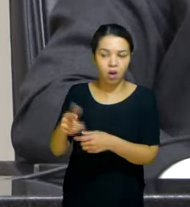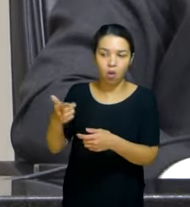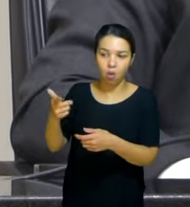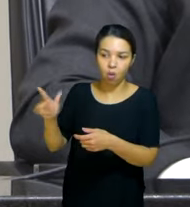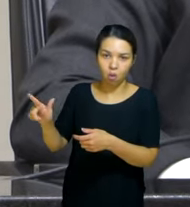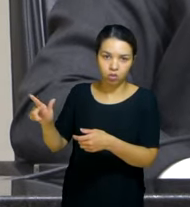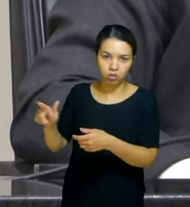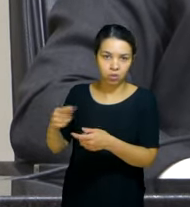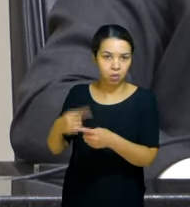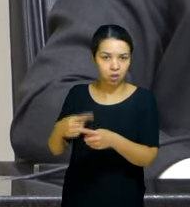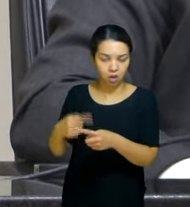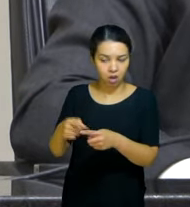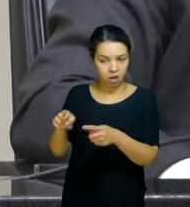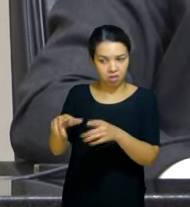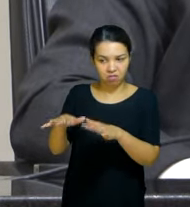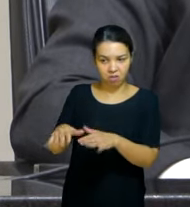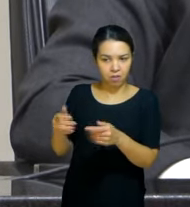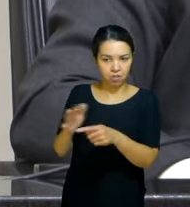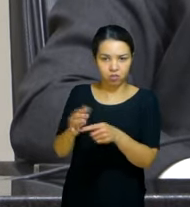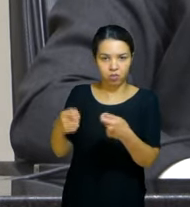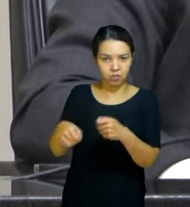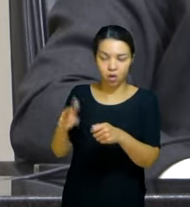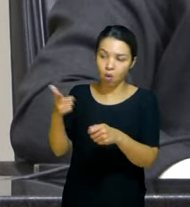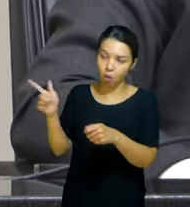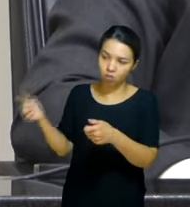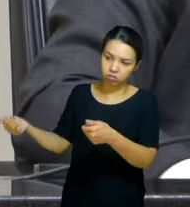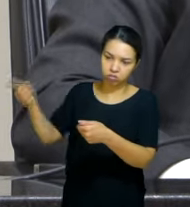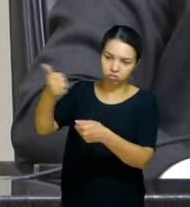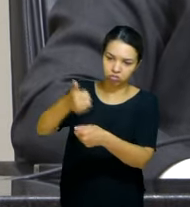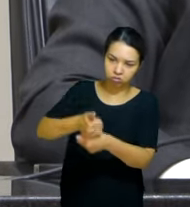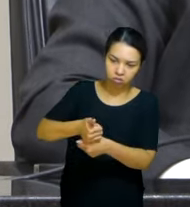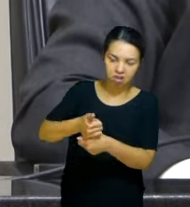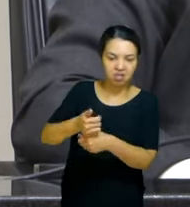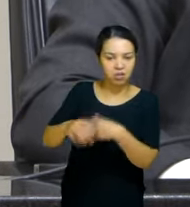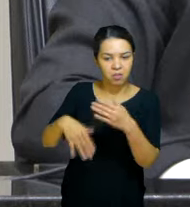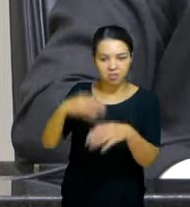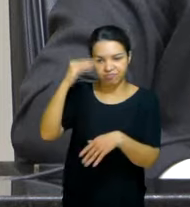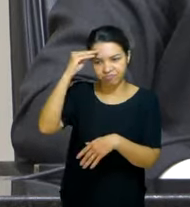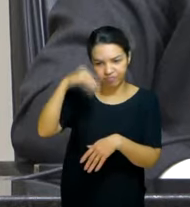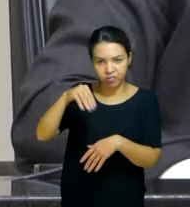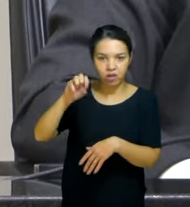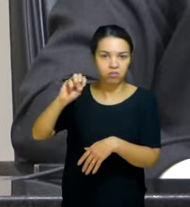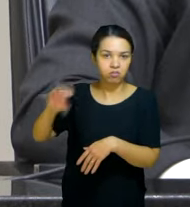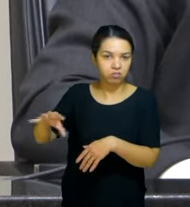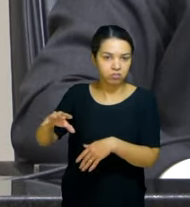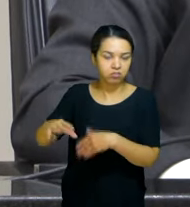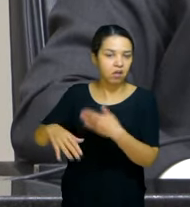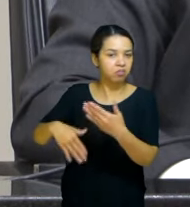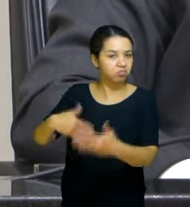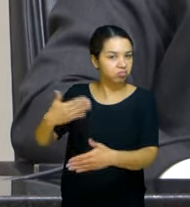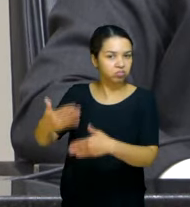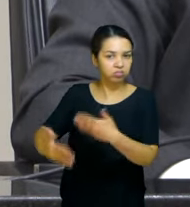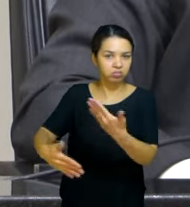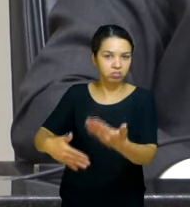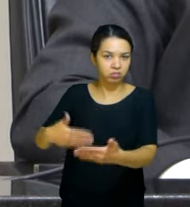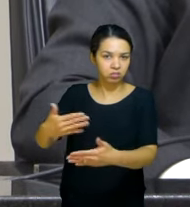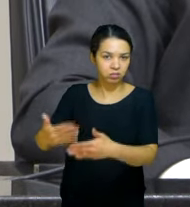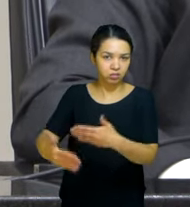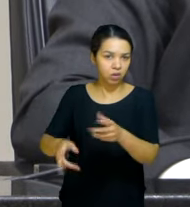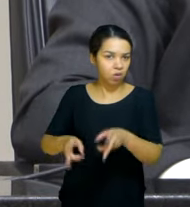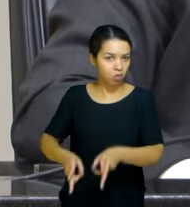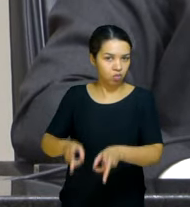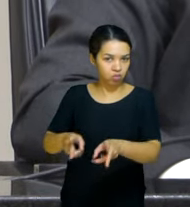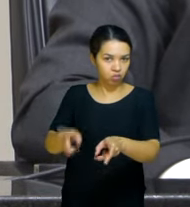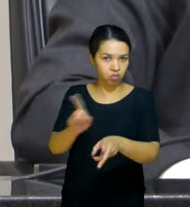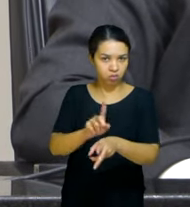precisa estar ali para ajudar, aí vai vir outro, daqui a pouco vai sair também, e assim vai ser uma sucessão, e não vai ter continuidade. Então, a